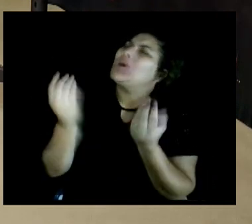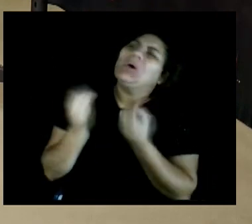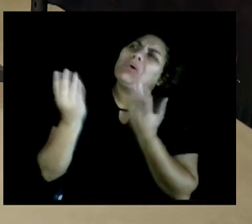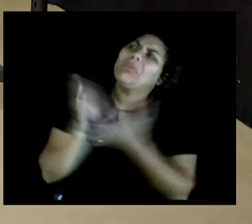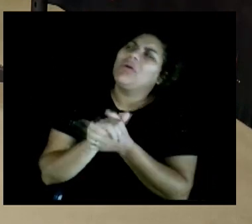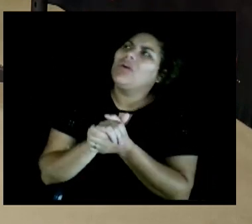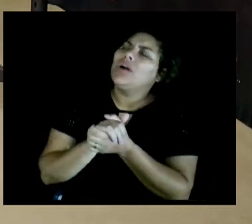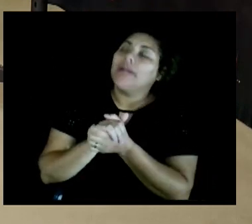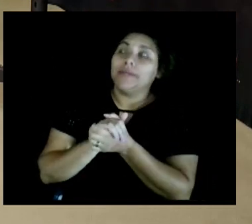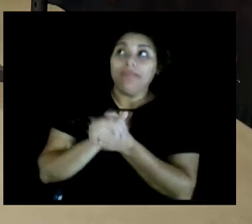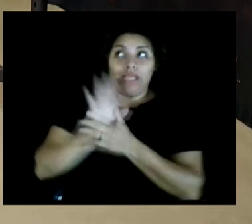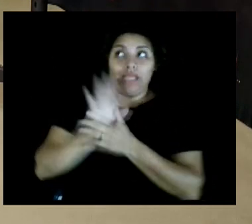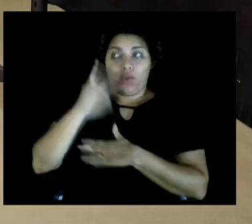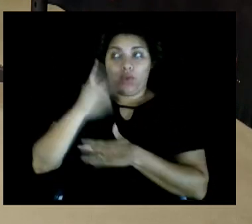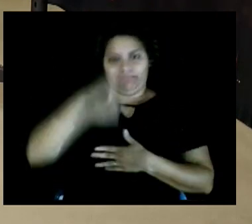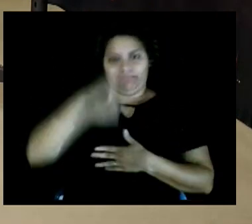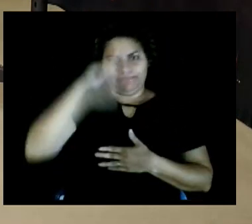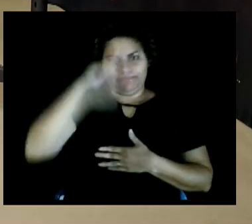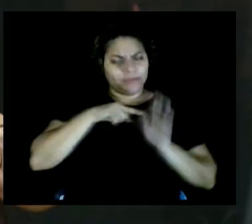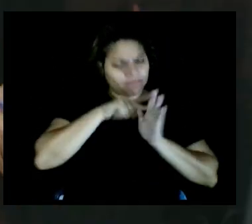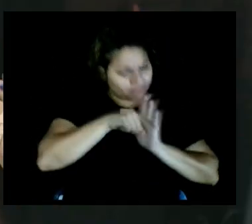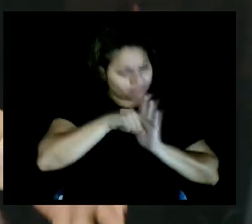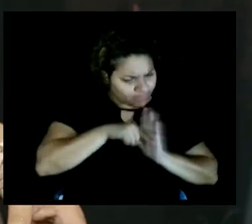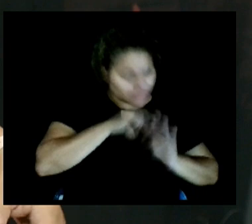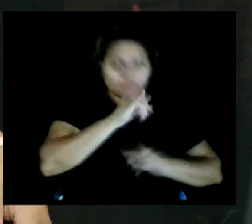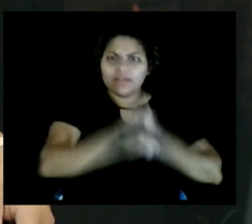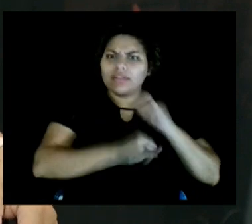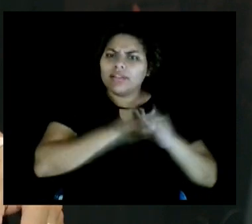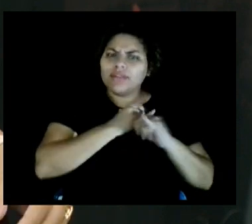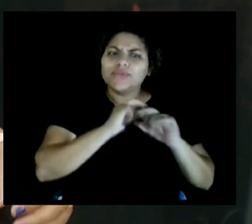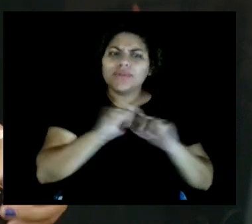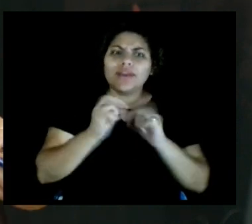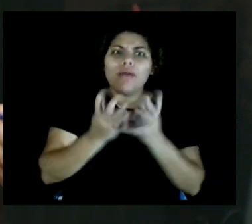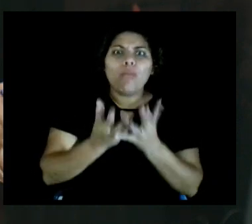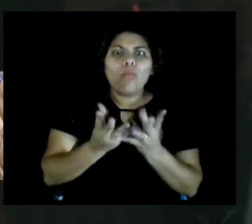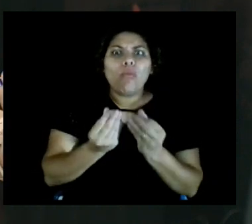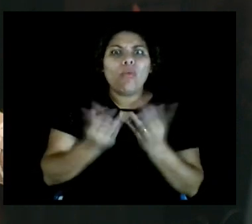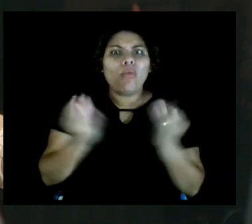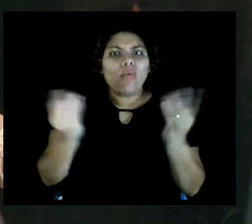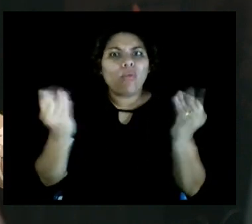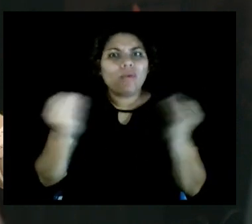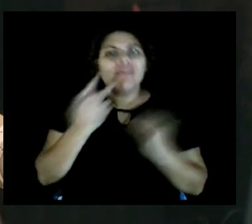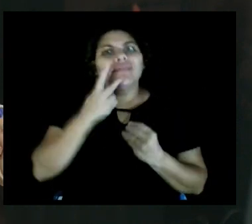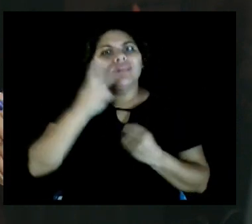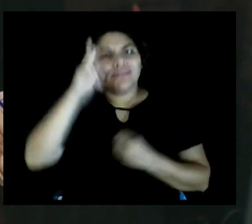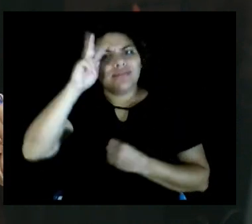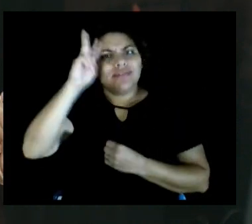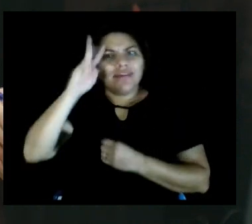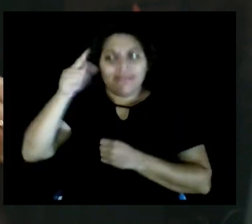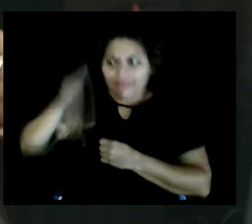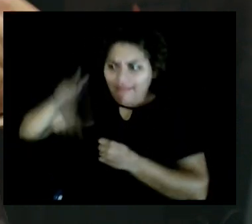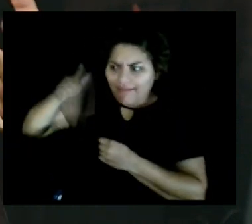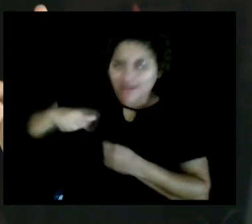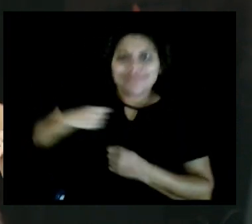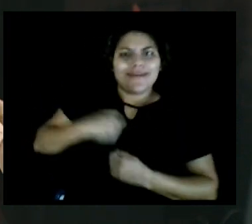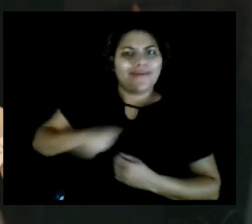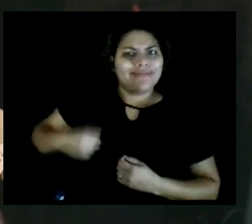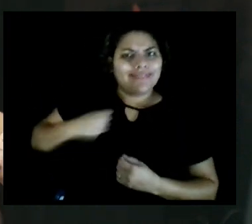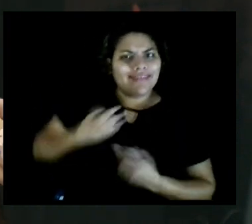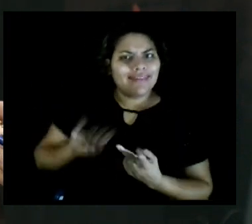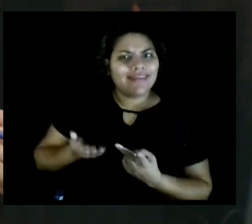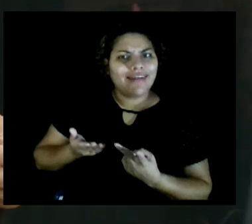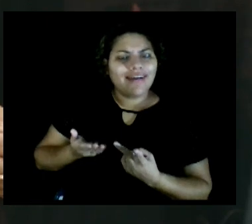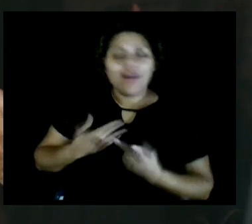na internet, mas é muita gente falando de nostalgia, é muito jovem